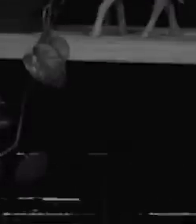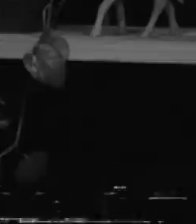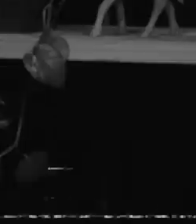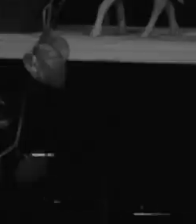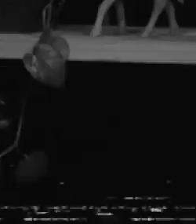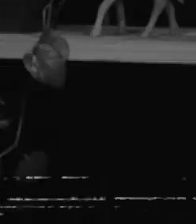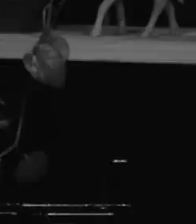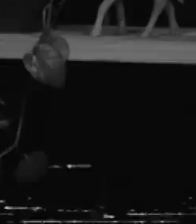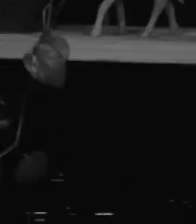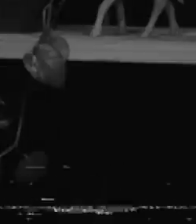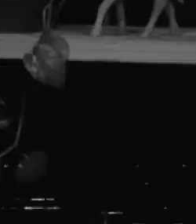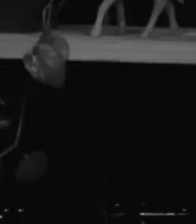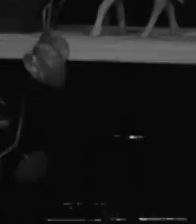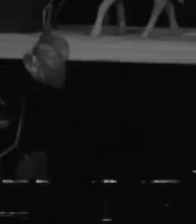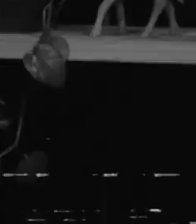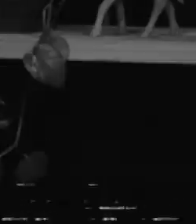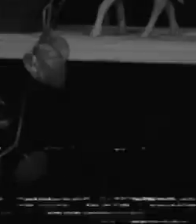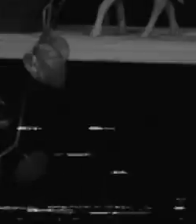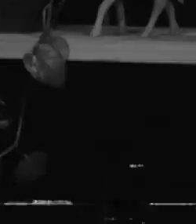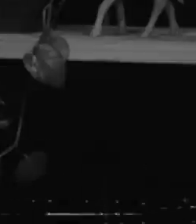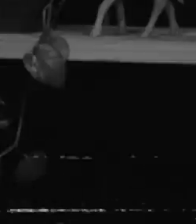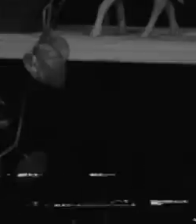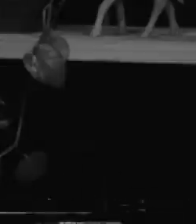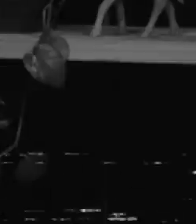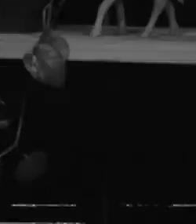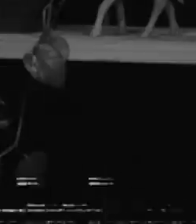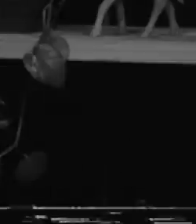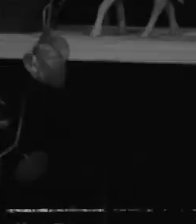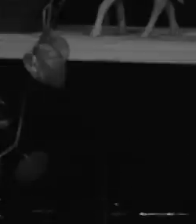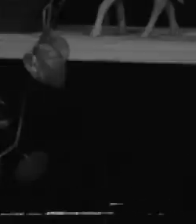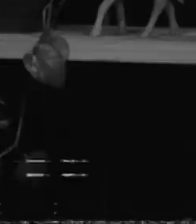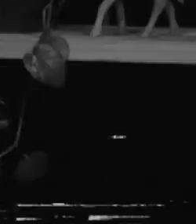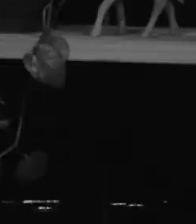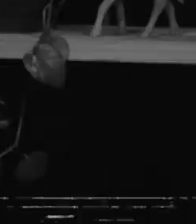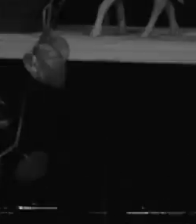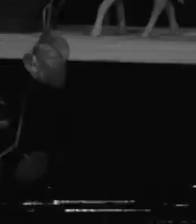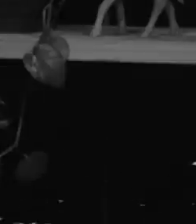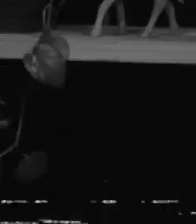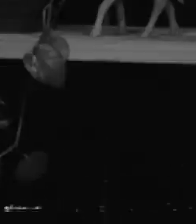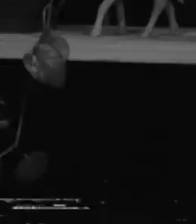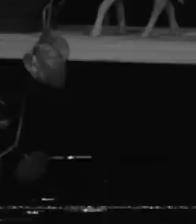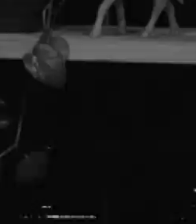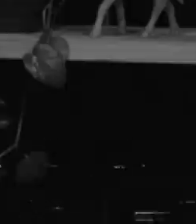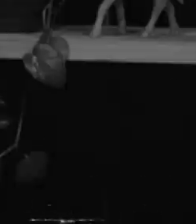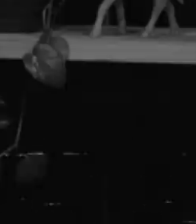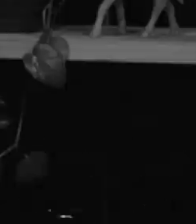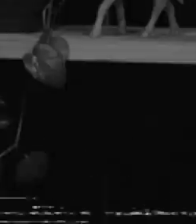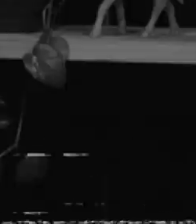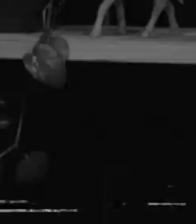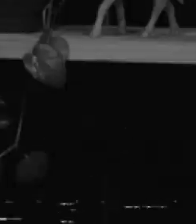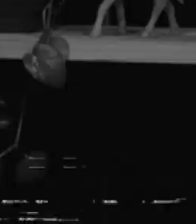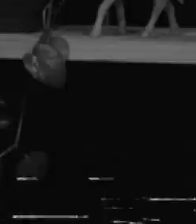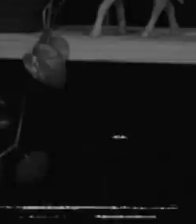que além dos produtos clássicos que eu sempre falo aqui o cupom Vale também para os lançamentos masculinos e femininos da marca hein temos lançamentos